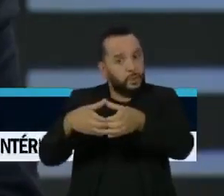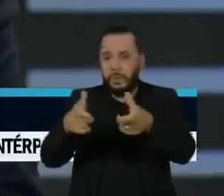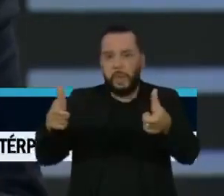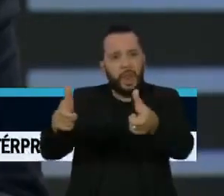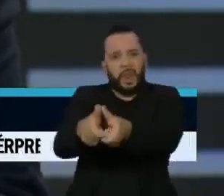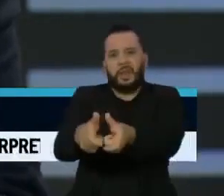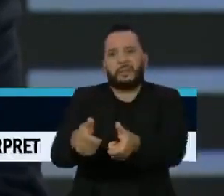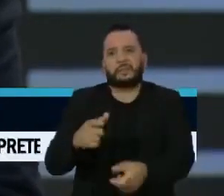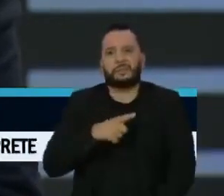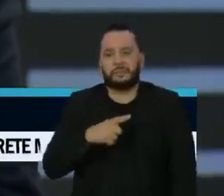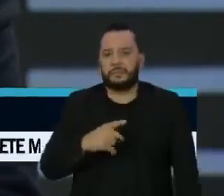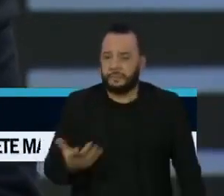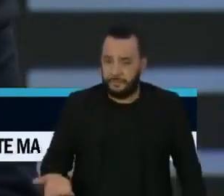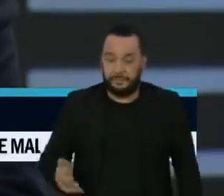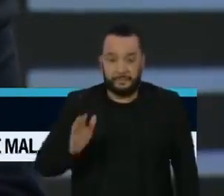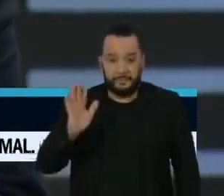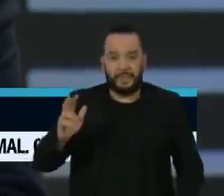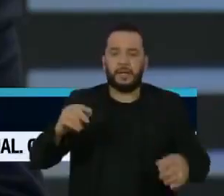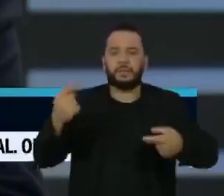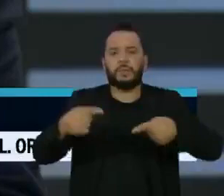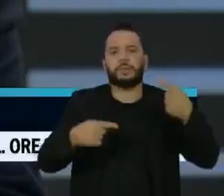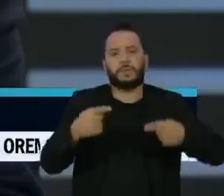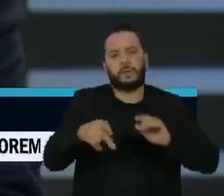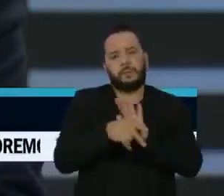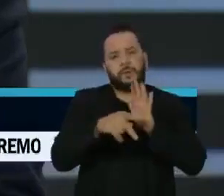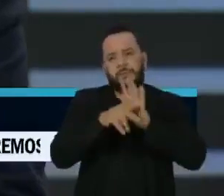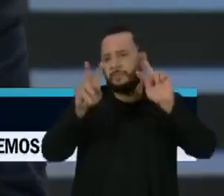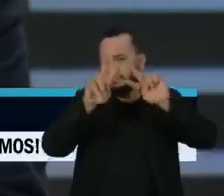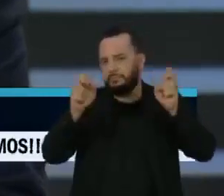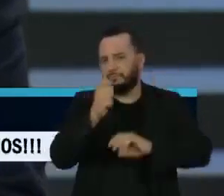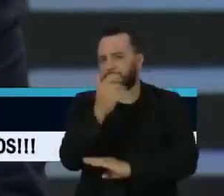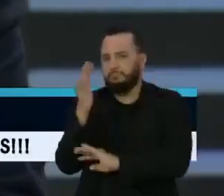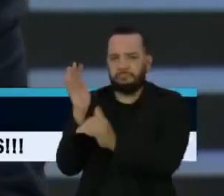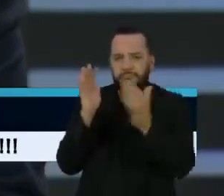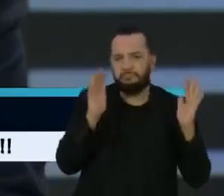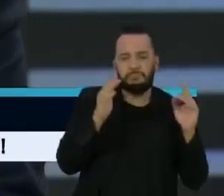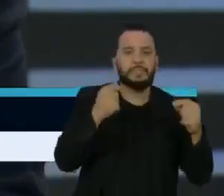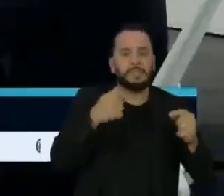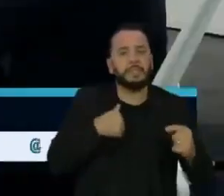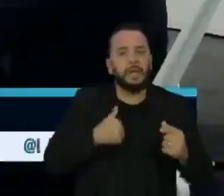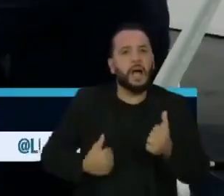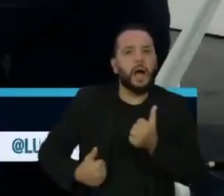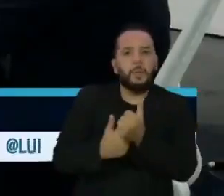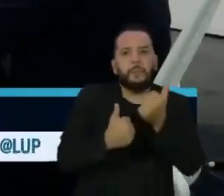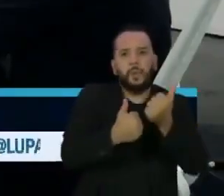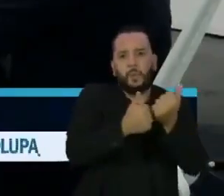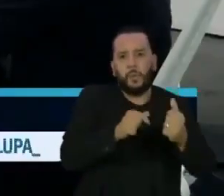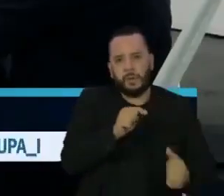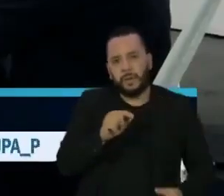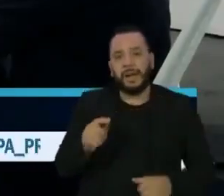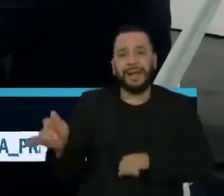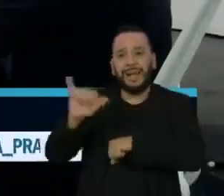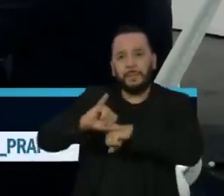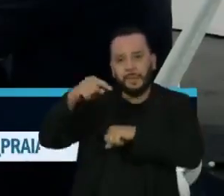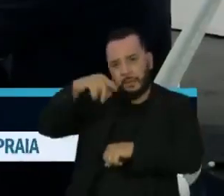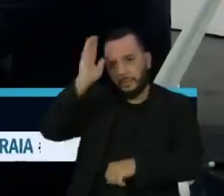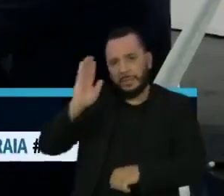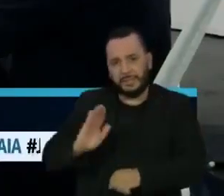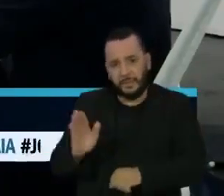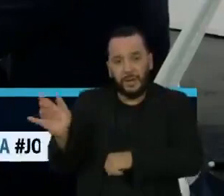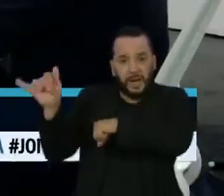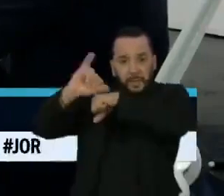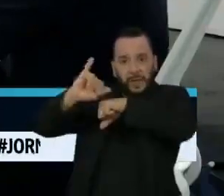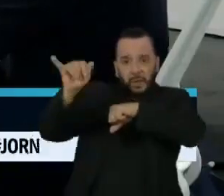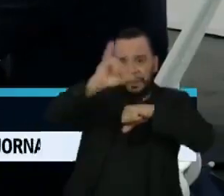mas a questão que se coloca nessa discussão de um ambiente acho que é uma tarefa de todos é tira apoio das grandes regiões metropolitanas que serão